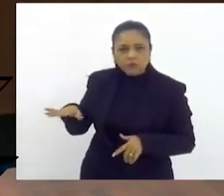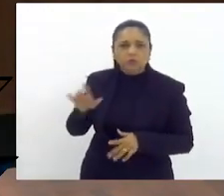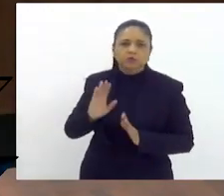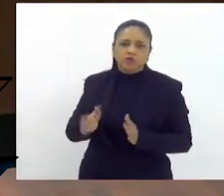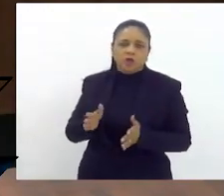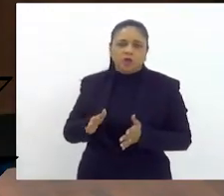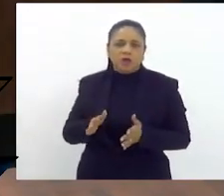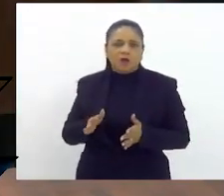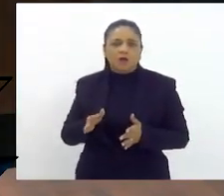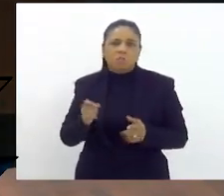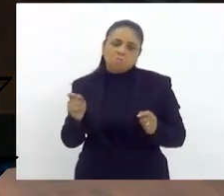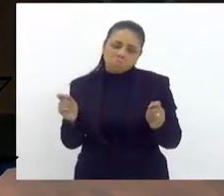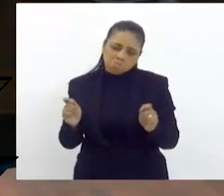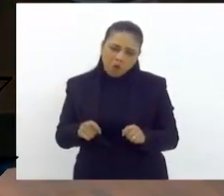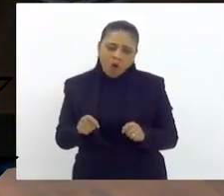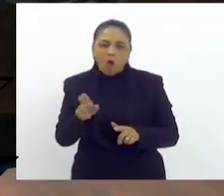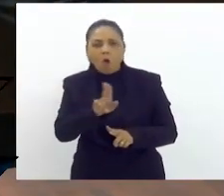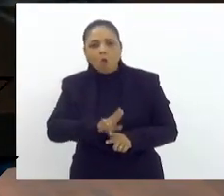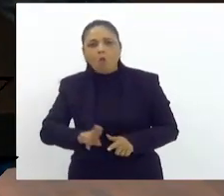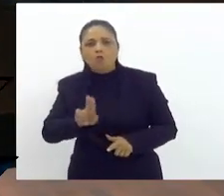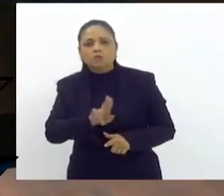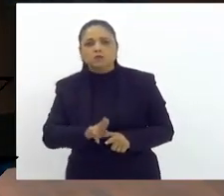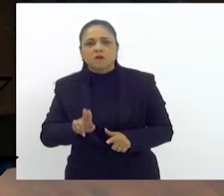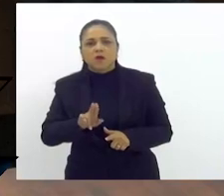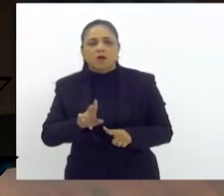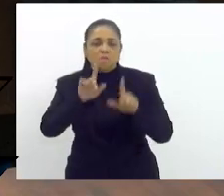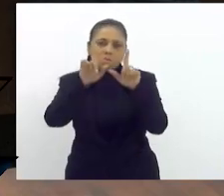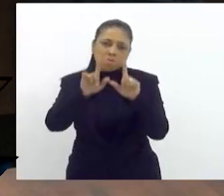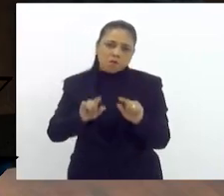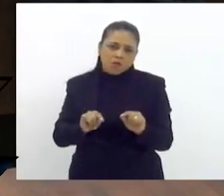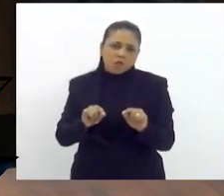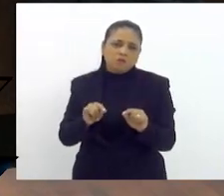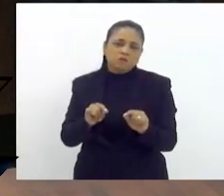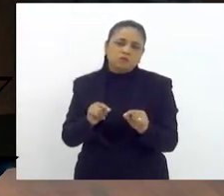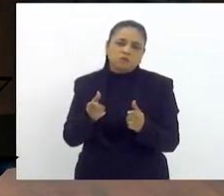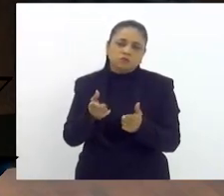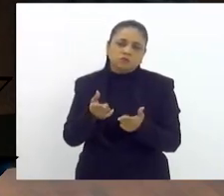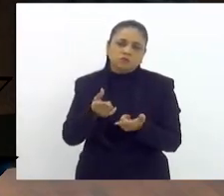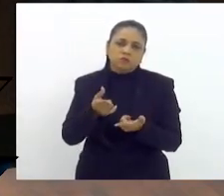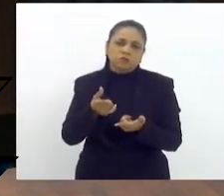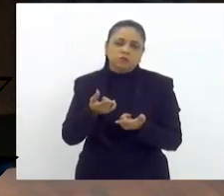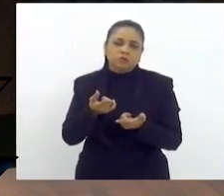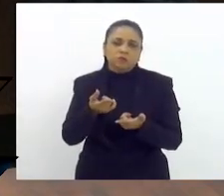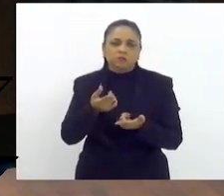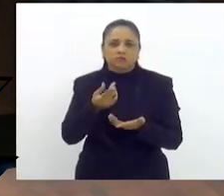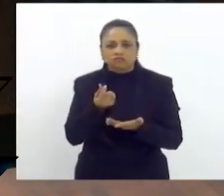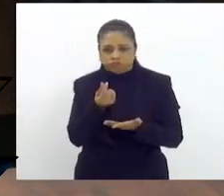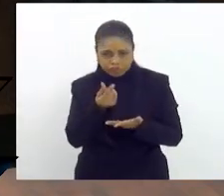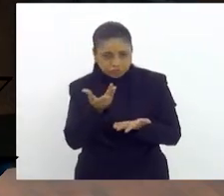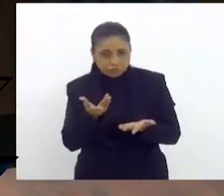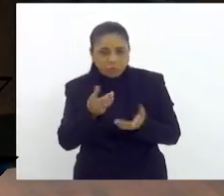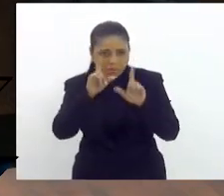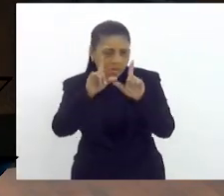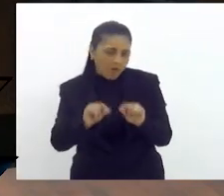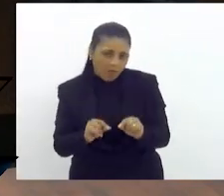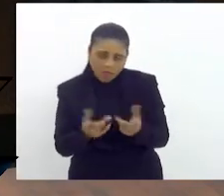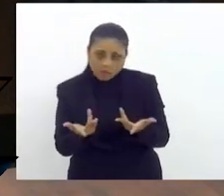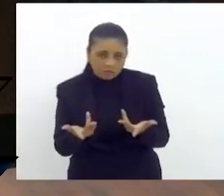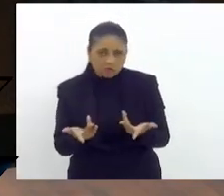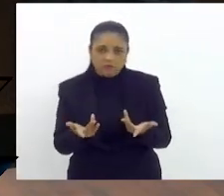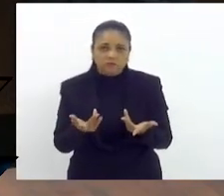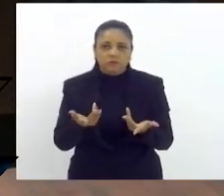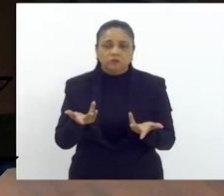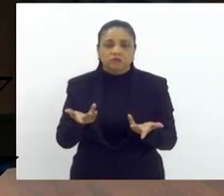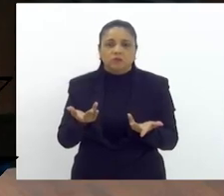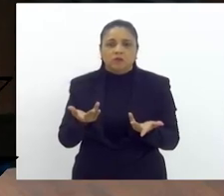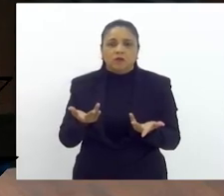que poderiam ter sido usado puxando custando bem menos assim para a população e não uma maluquice que foi